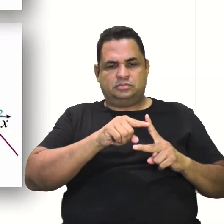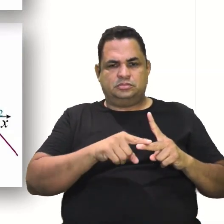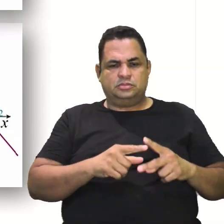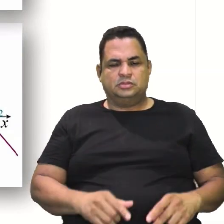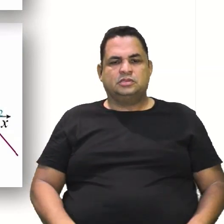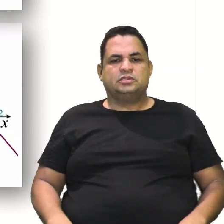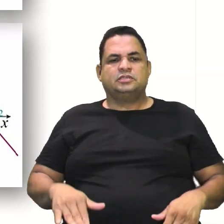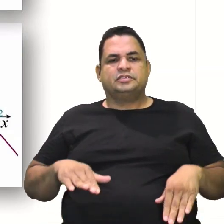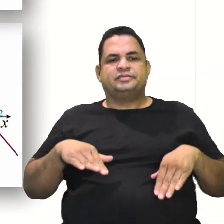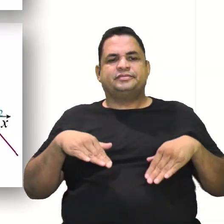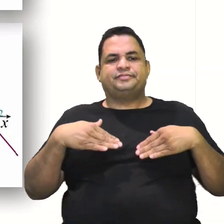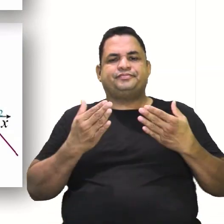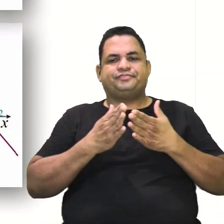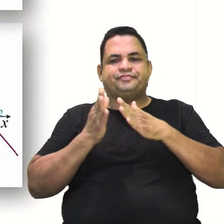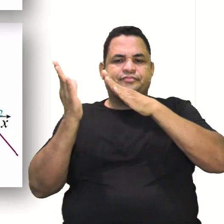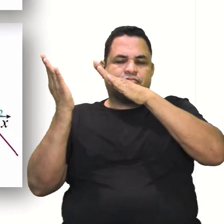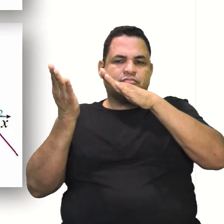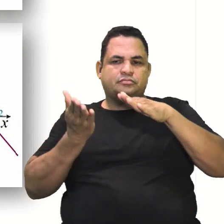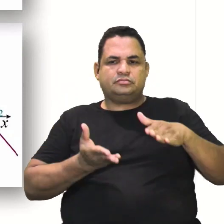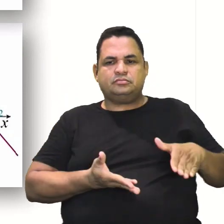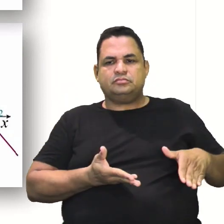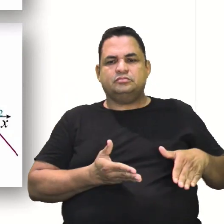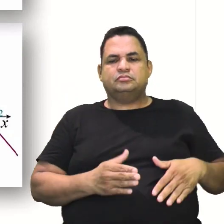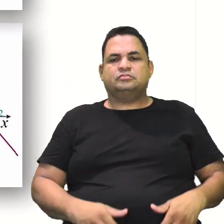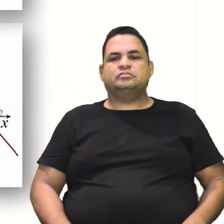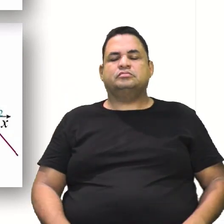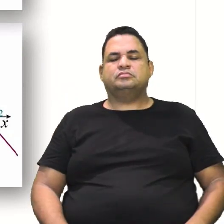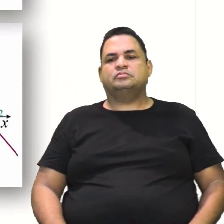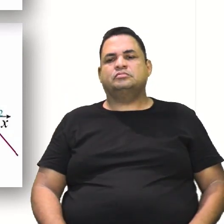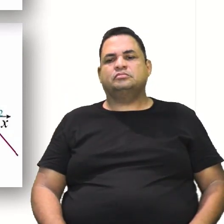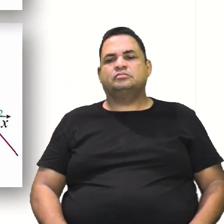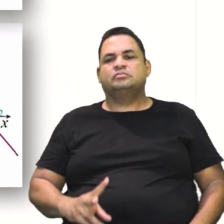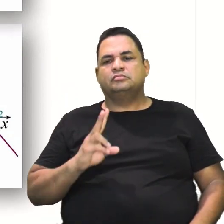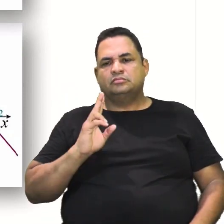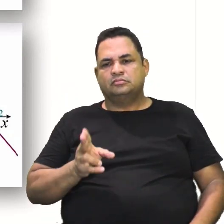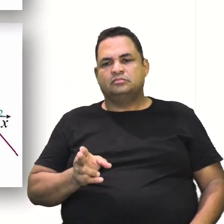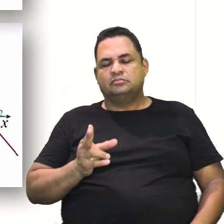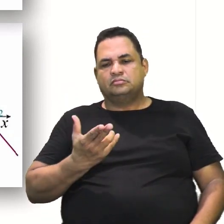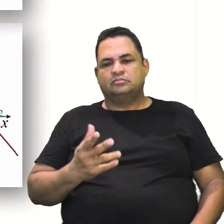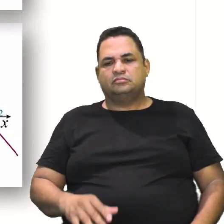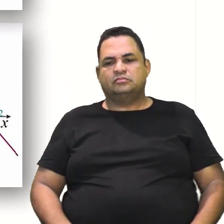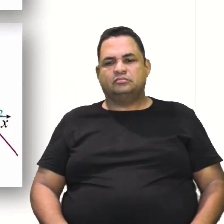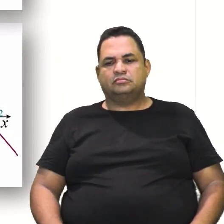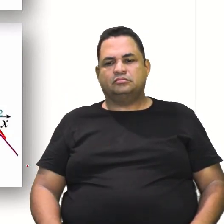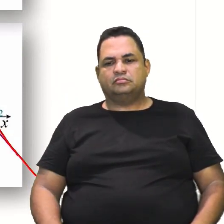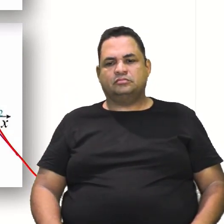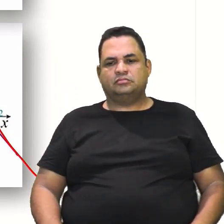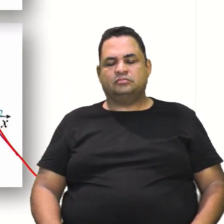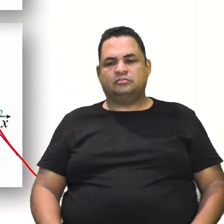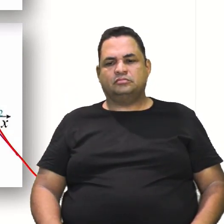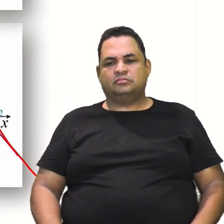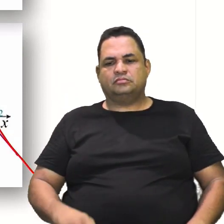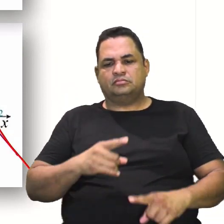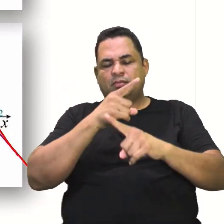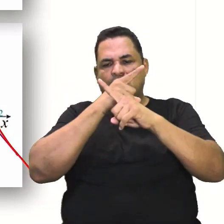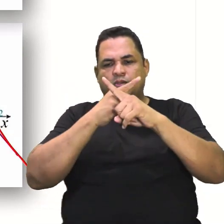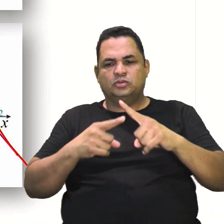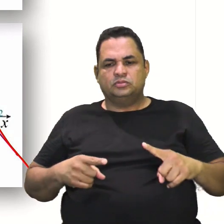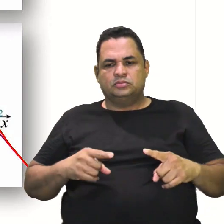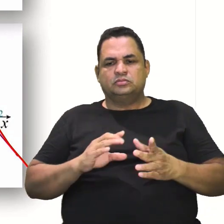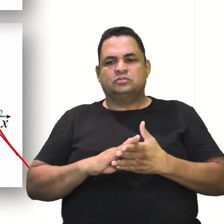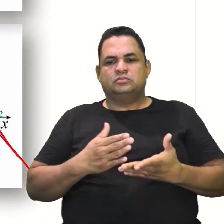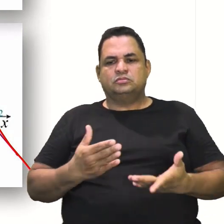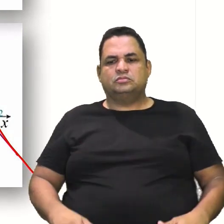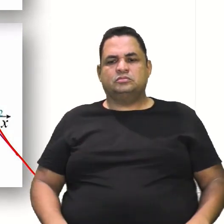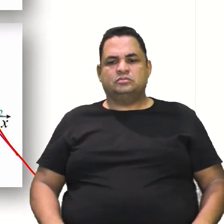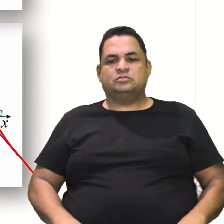tá? Quando elas são paralelas, claro, né? Esse coeficiente angular é o mesmo. Quando elas são concorrentes, se cruzam em determinado ponto,